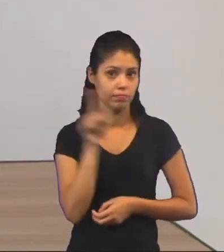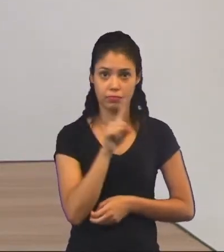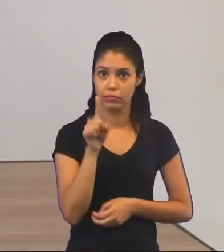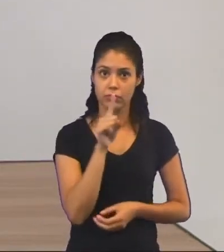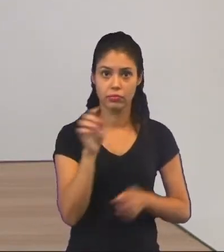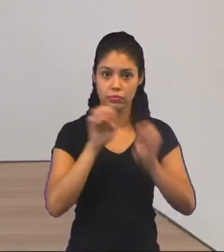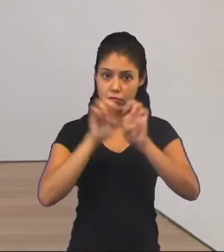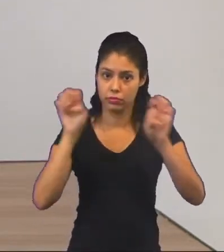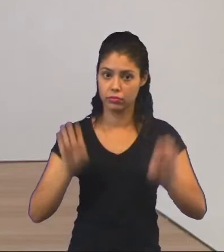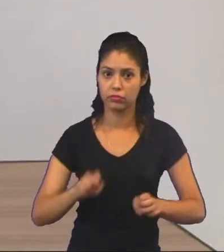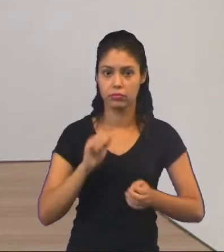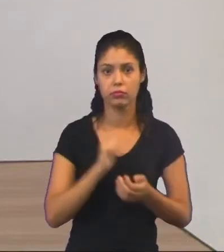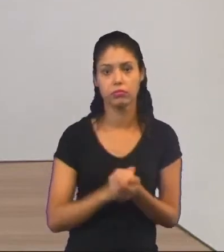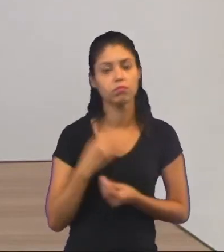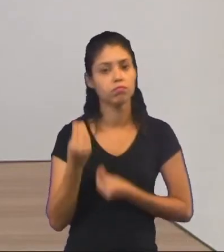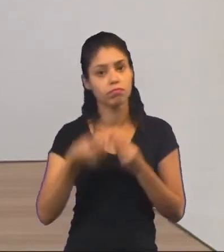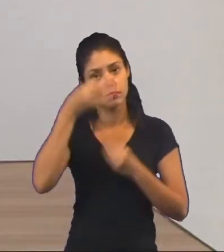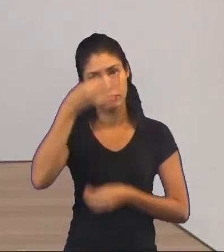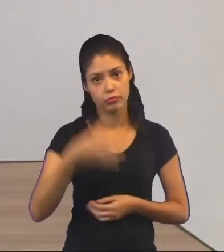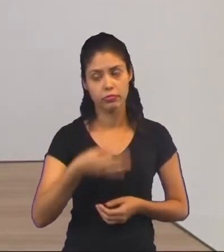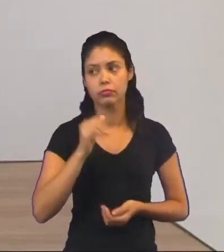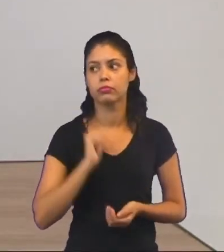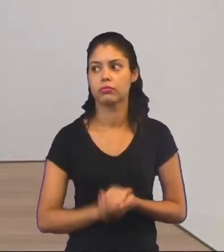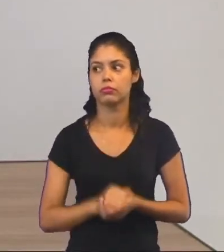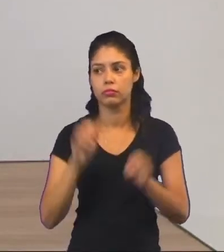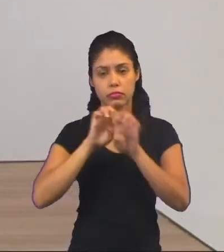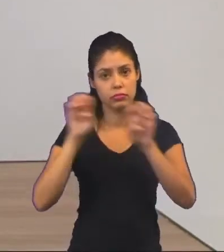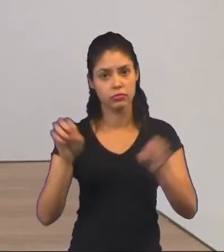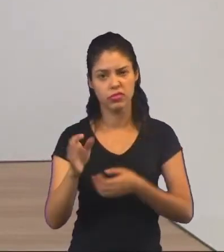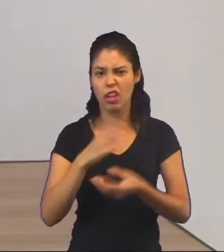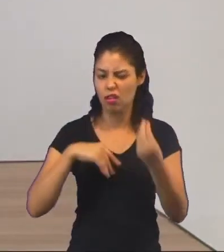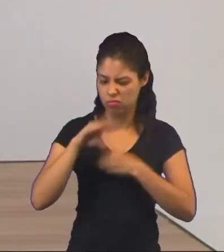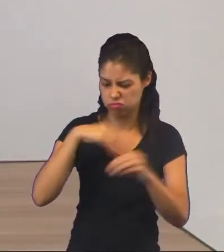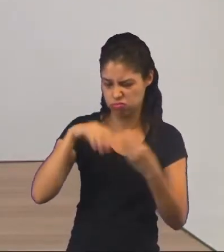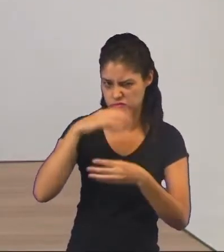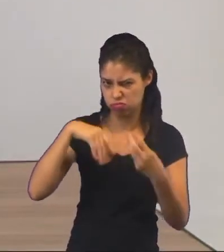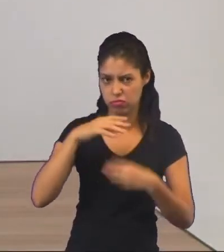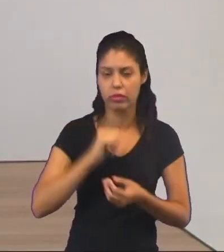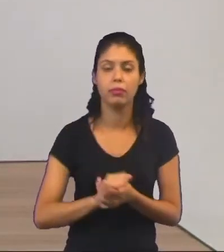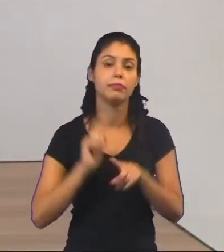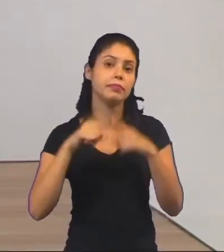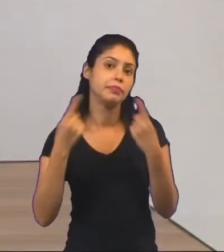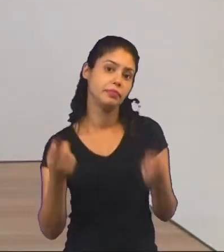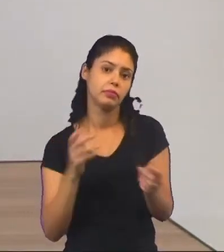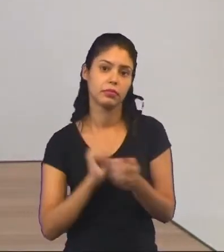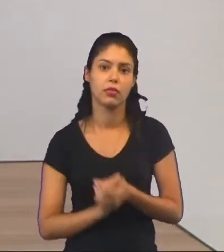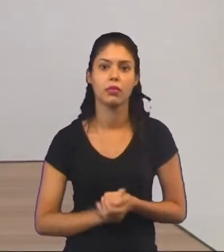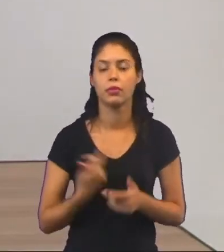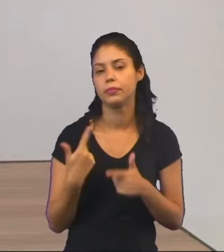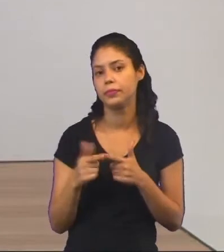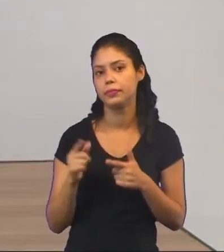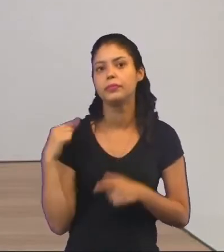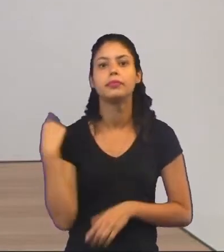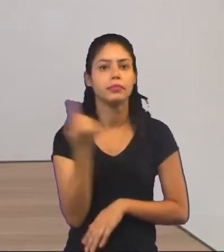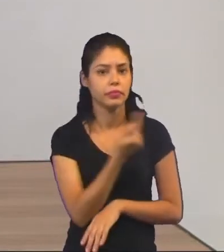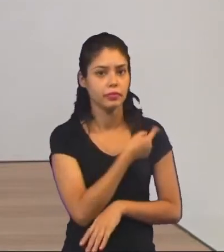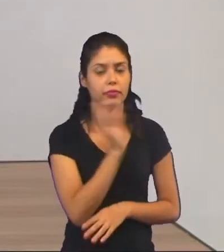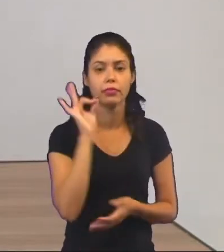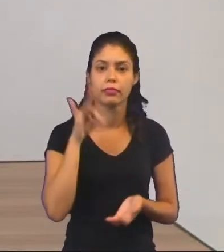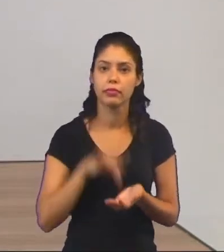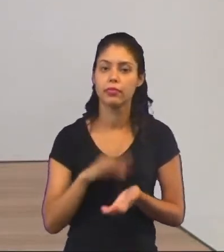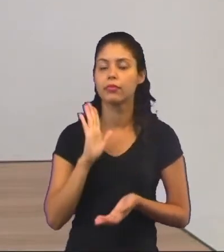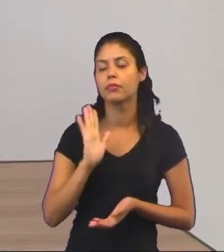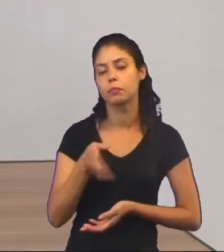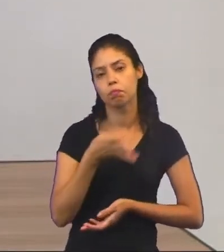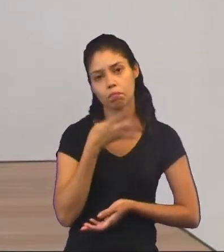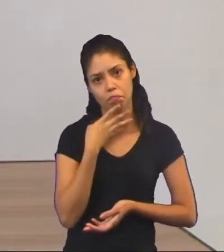está estruturado de uma maneira bem escrita. A sua estrutura ela está toda bagunçada. mas não é problema pra gente, não é verdade?